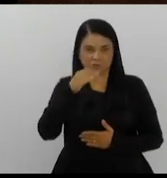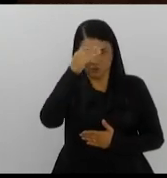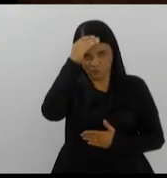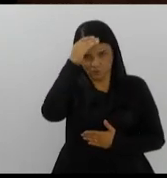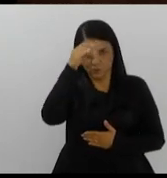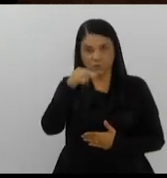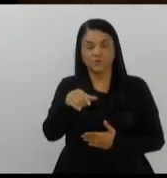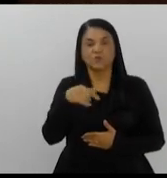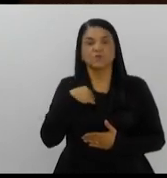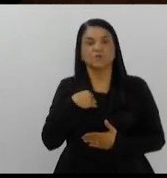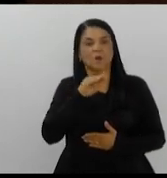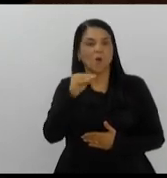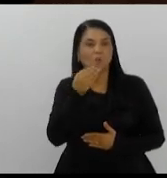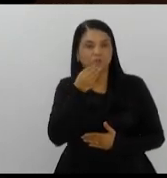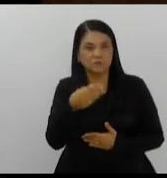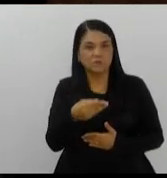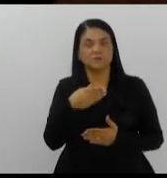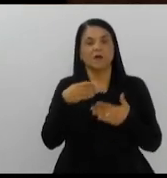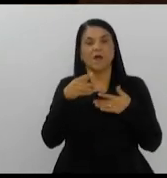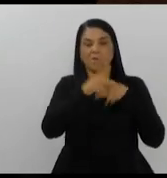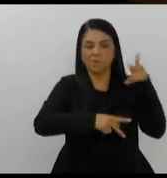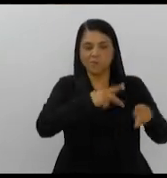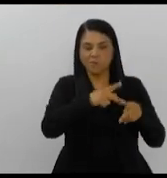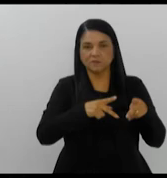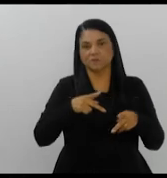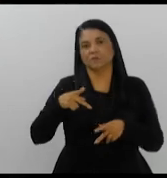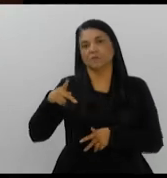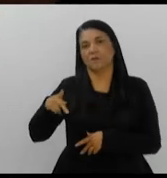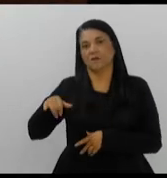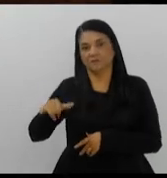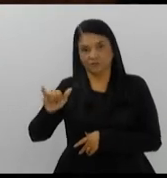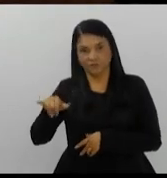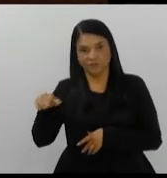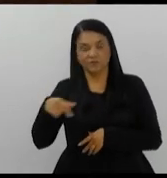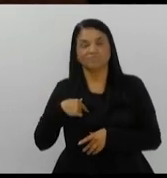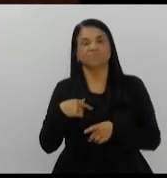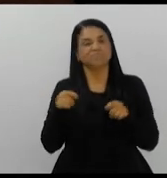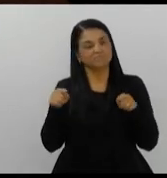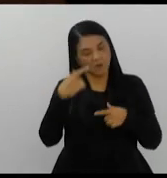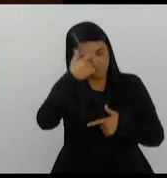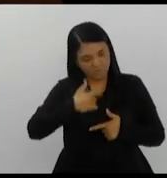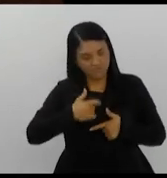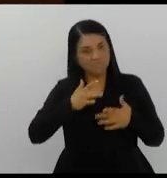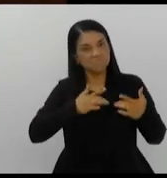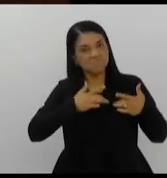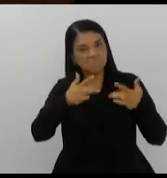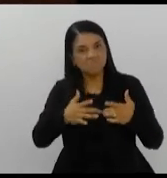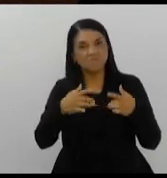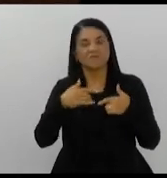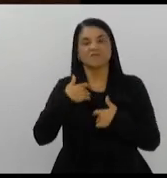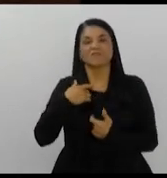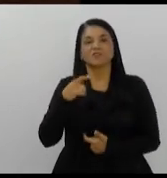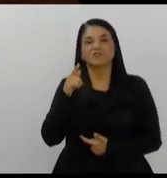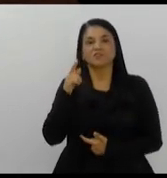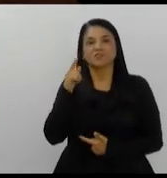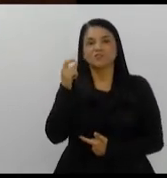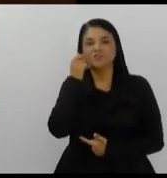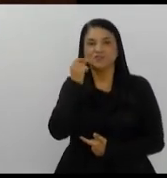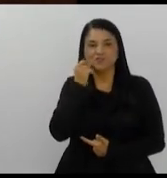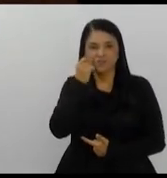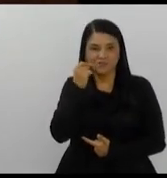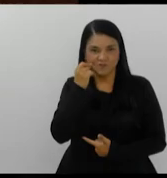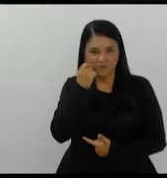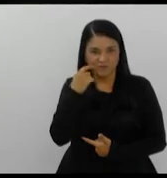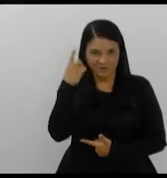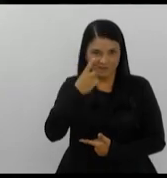quero dizer que a população de Paraty podem sempre contar com esse humilde deputado estadual Giovanni Ratim. Um abraço e